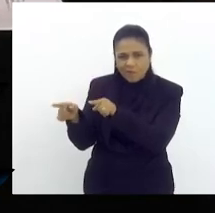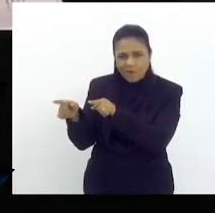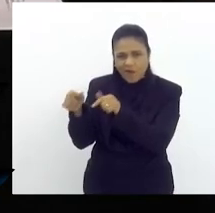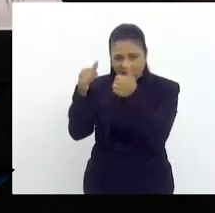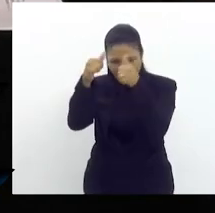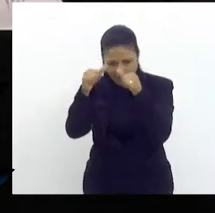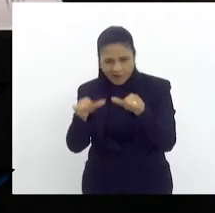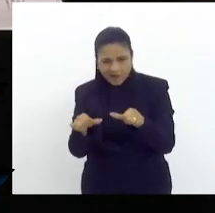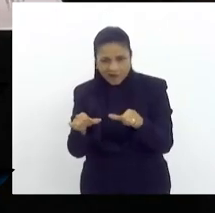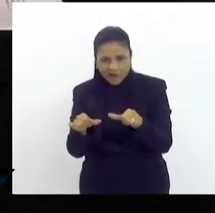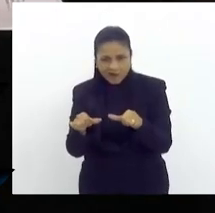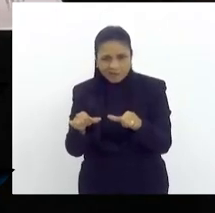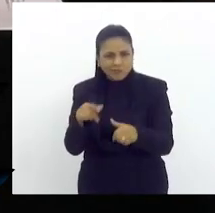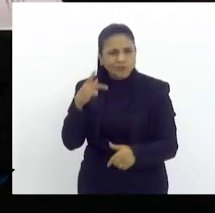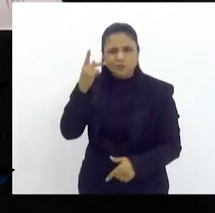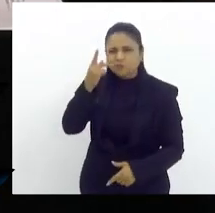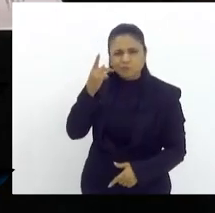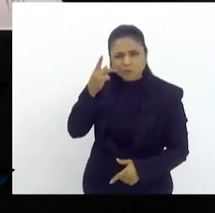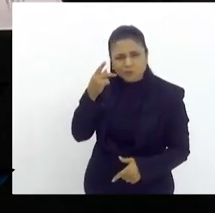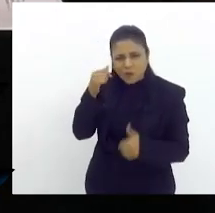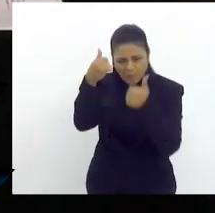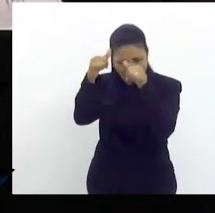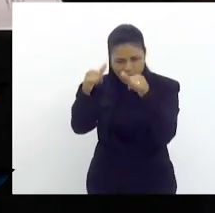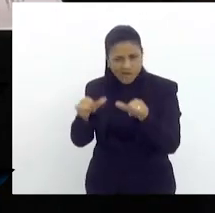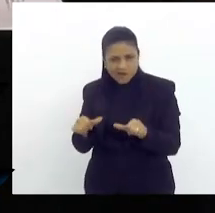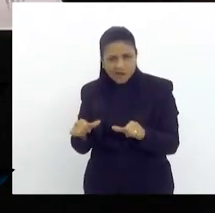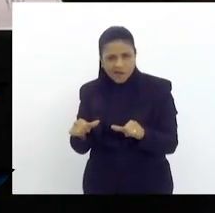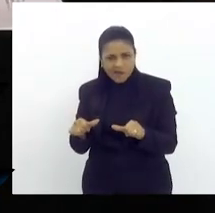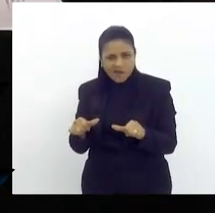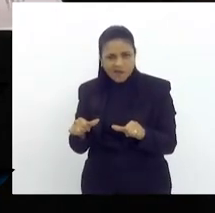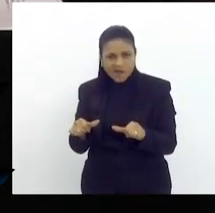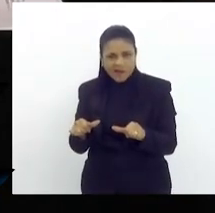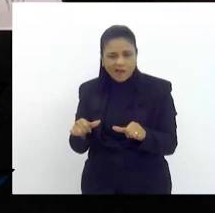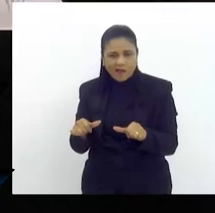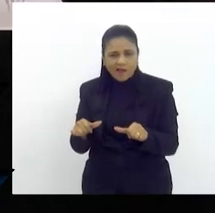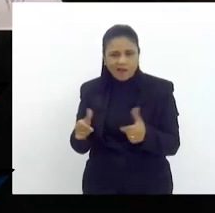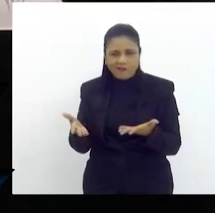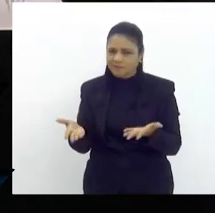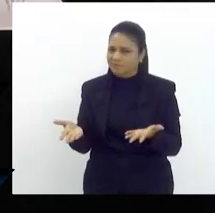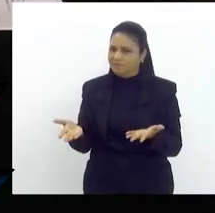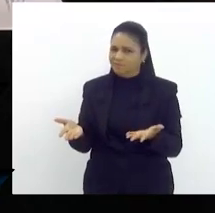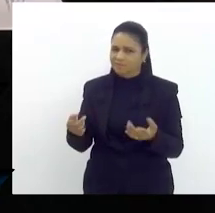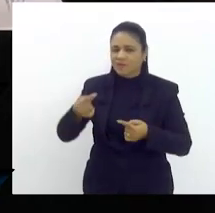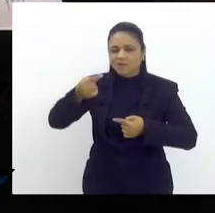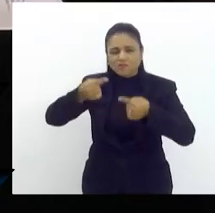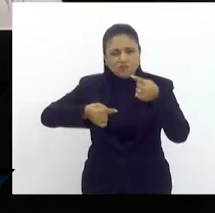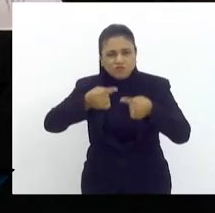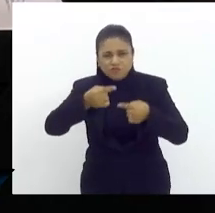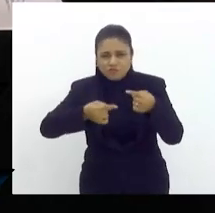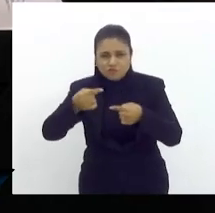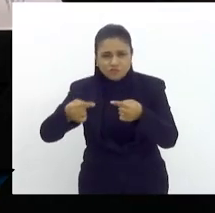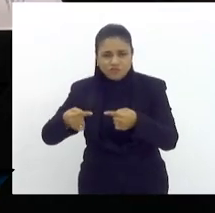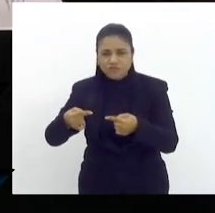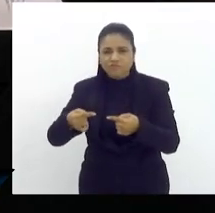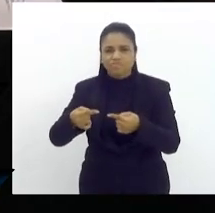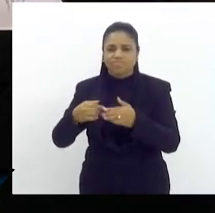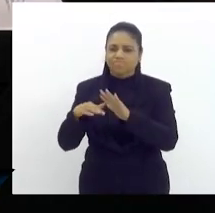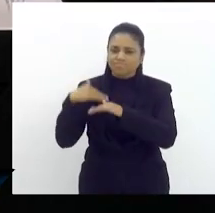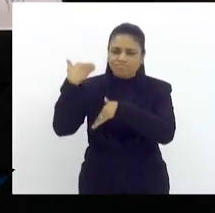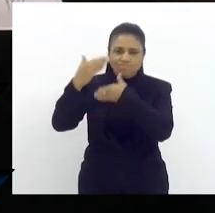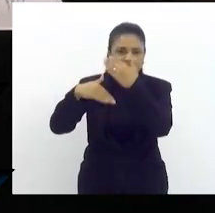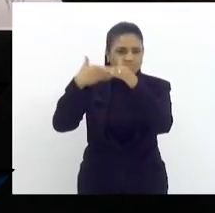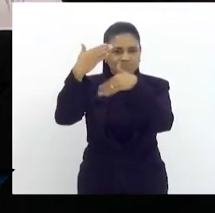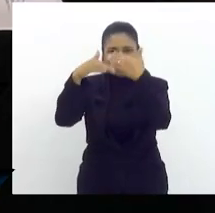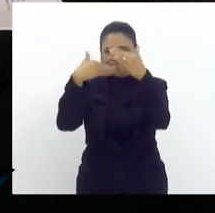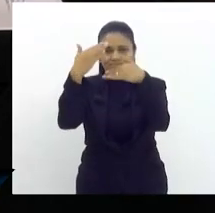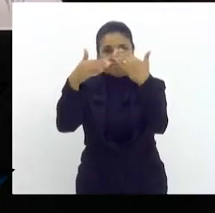de política não se discute evoluímos e estamos em tempo